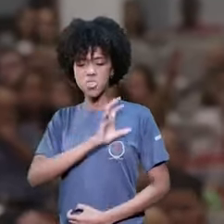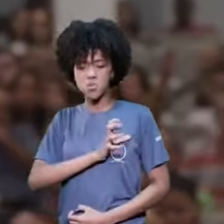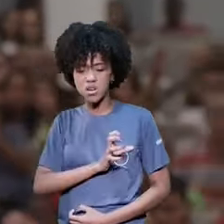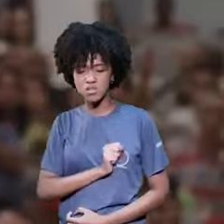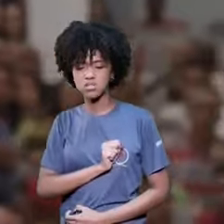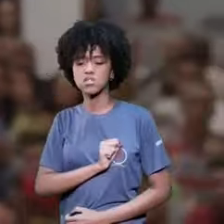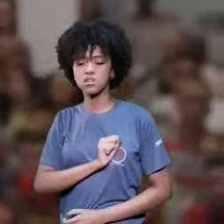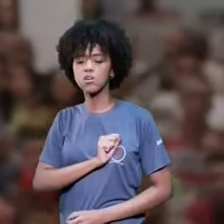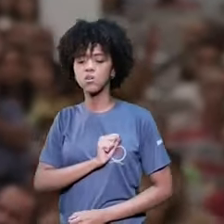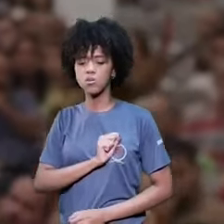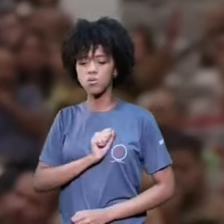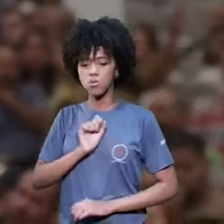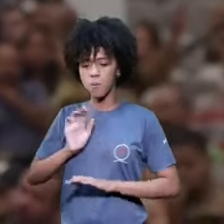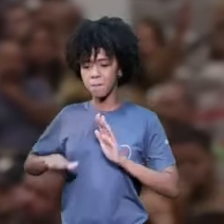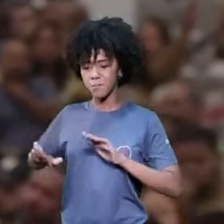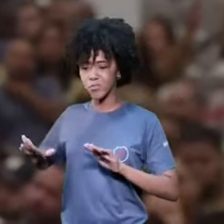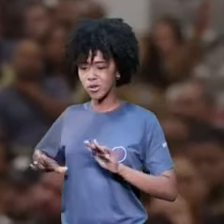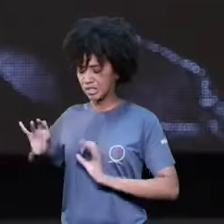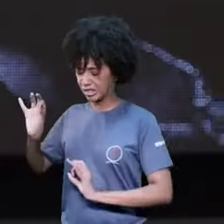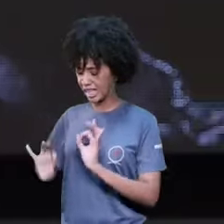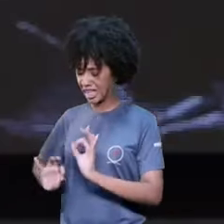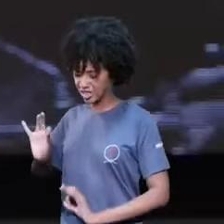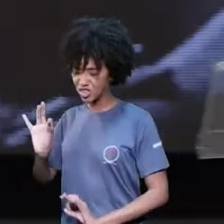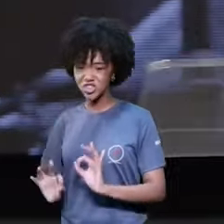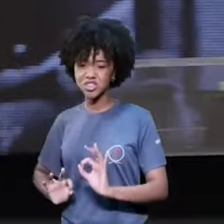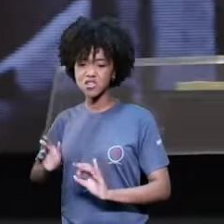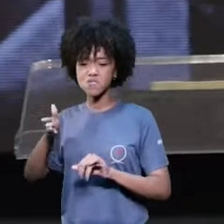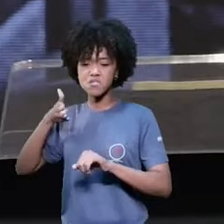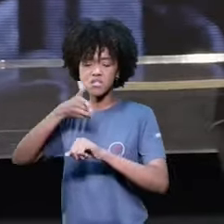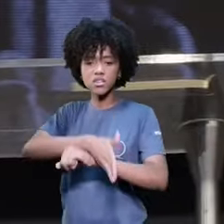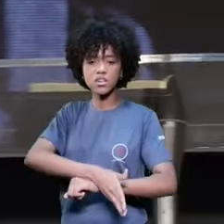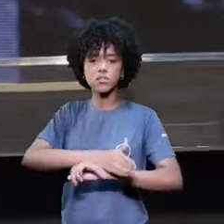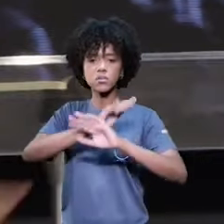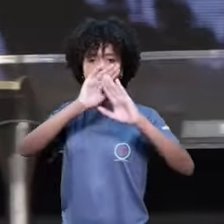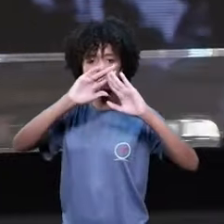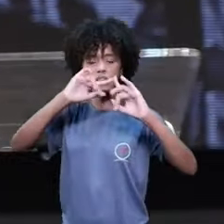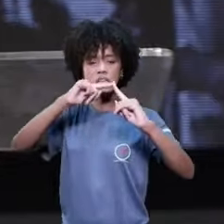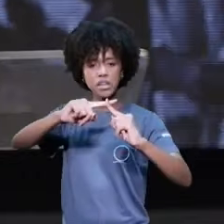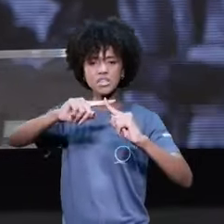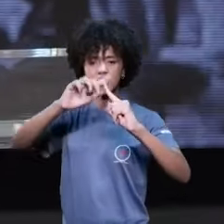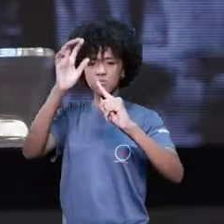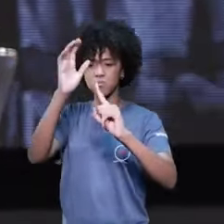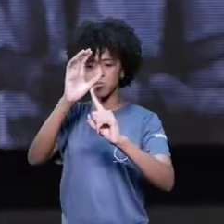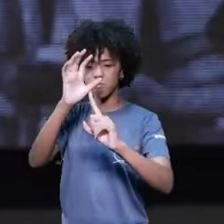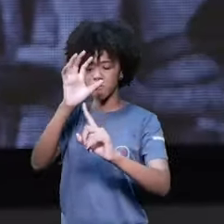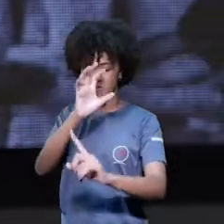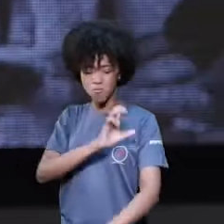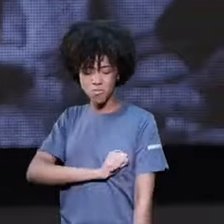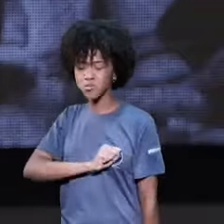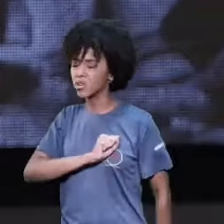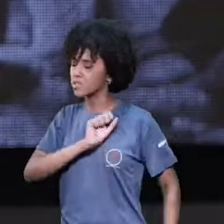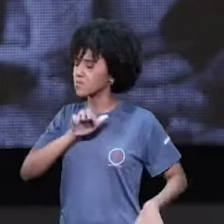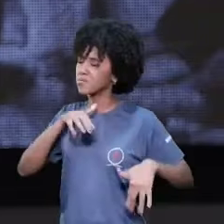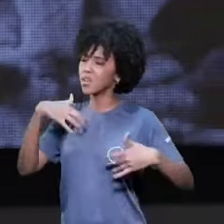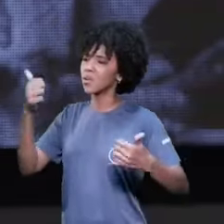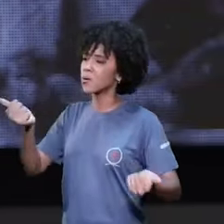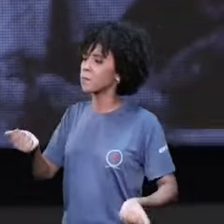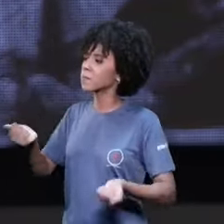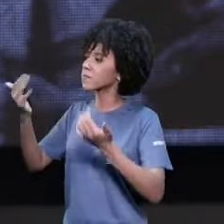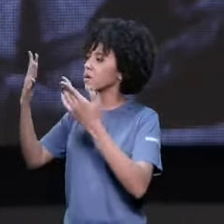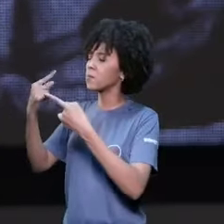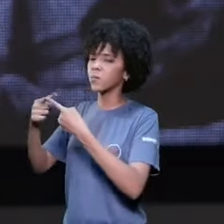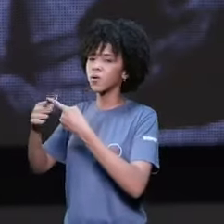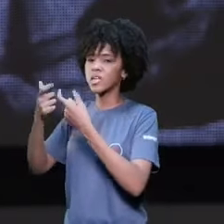afino o meu instrumento e entro por aquelas portas para entregar para Deus o que é de Deus, porque eu não preciso que